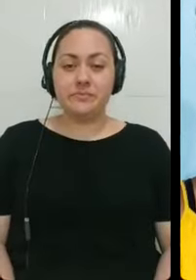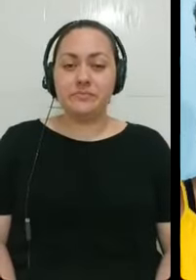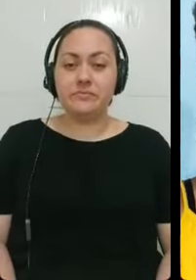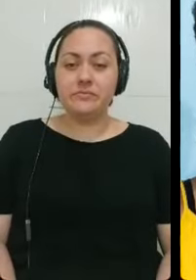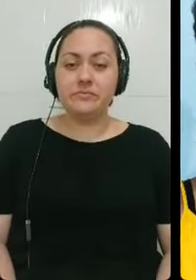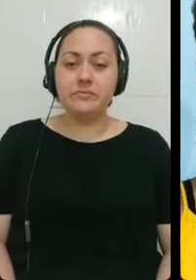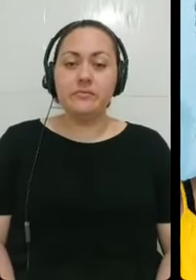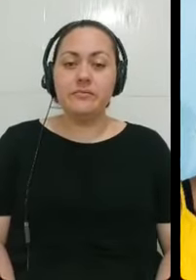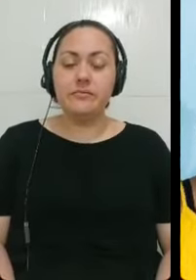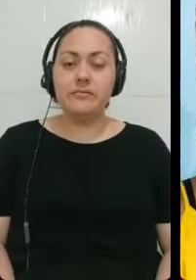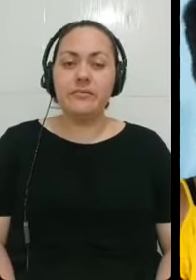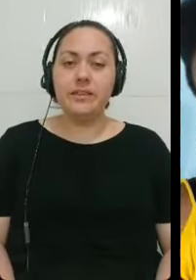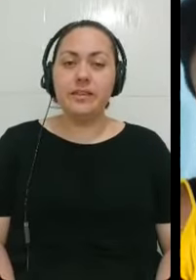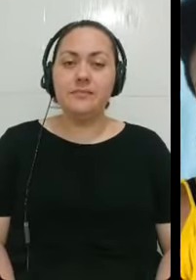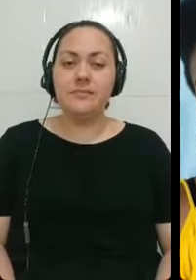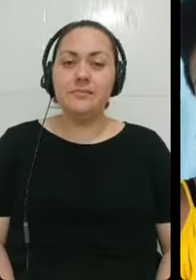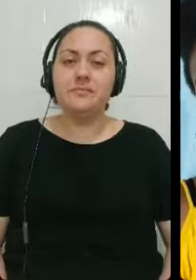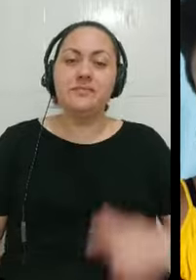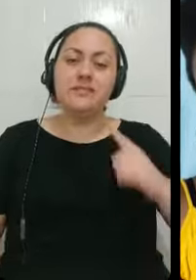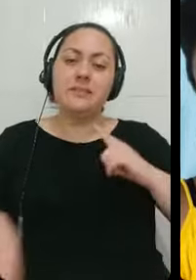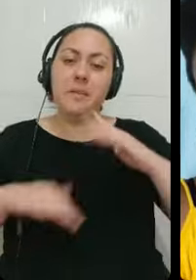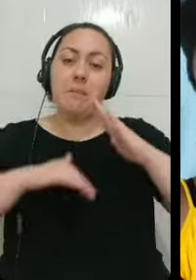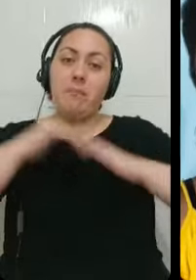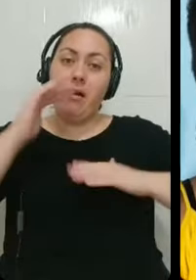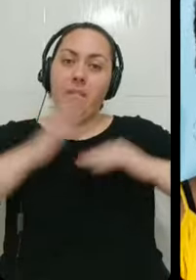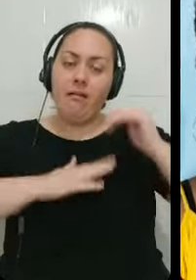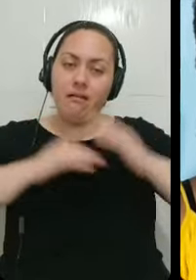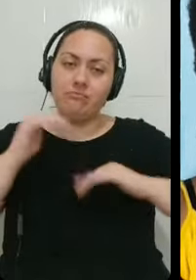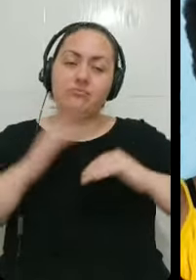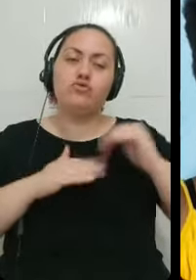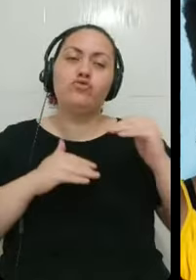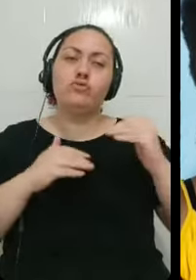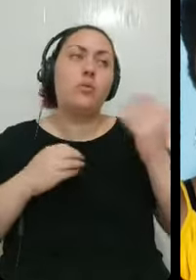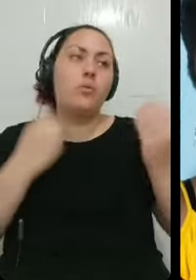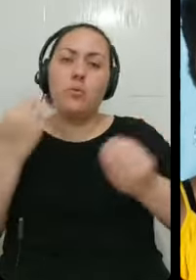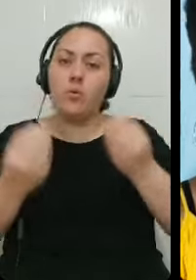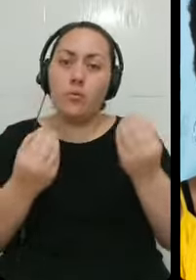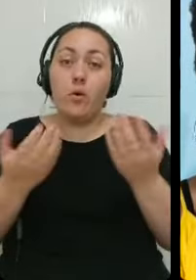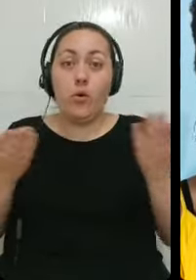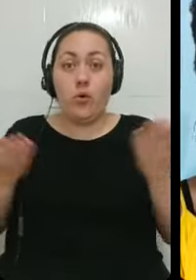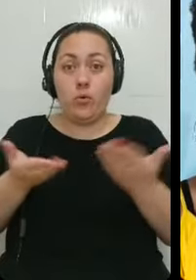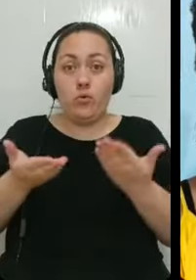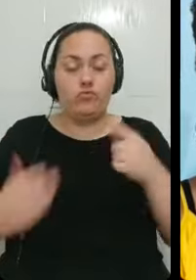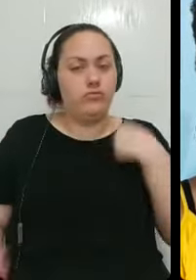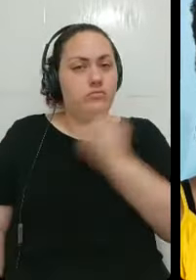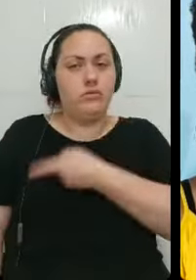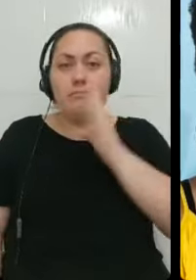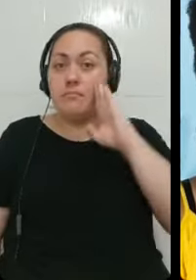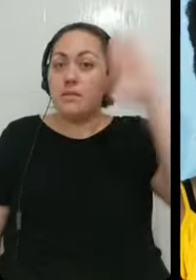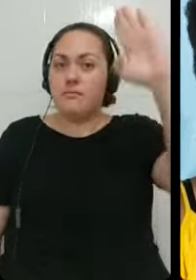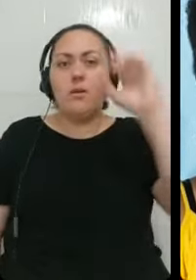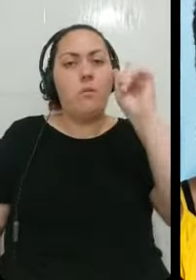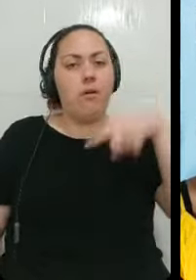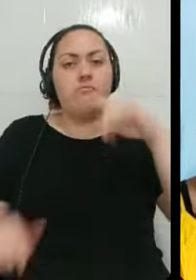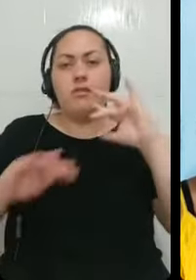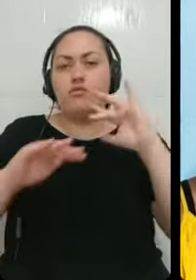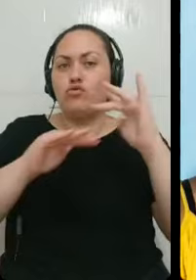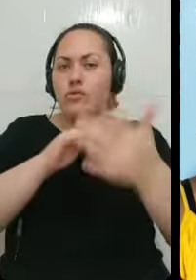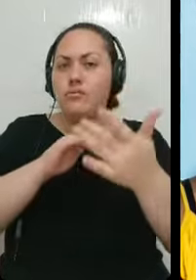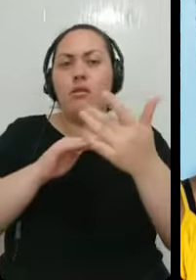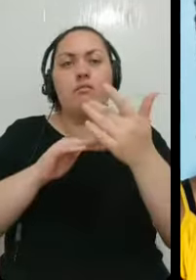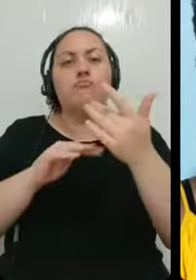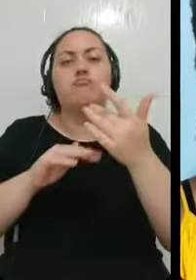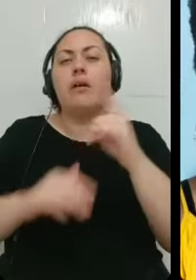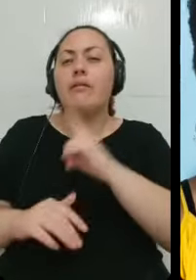desenvolve, como eu disse, atualmente a gente atua muito através das redes sociais, então a gente vai fazendo produção